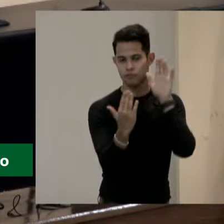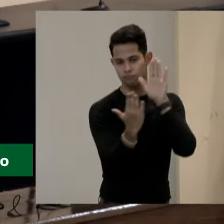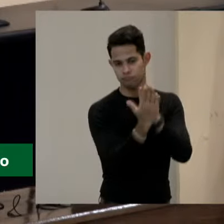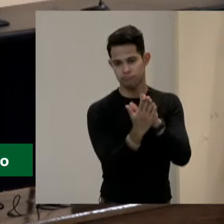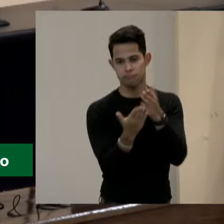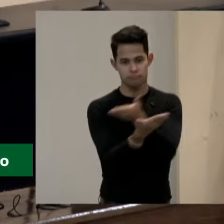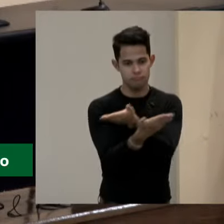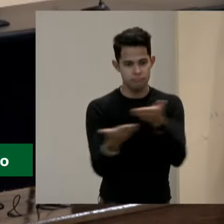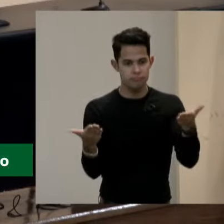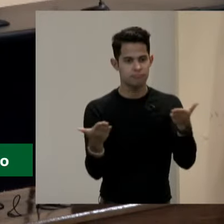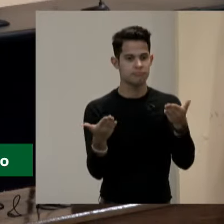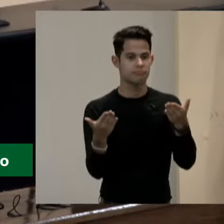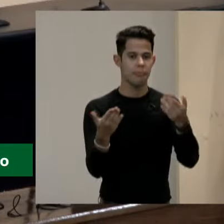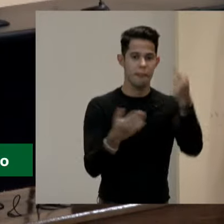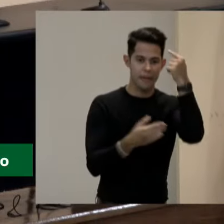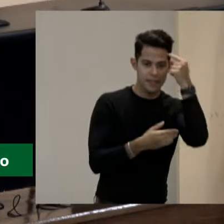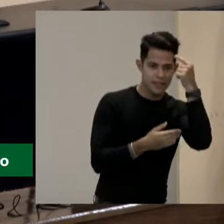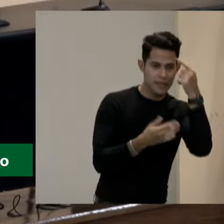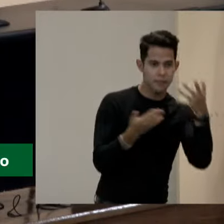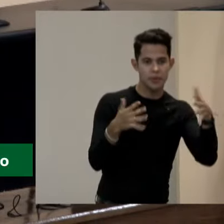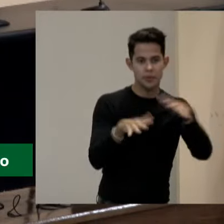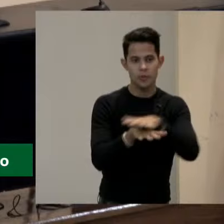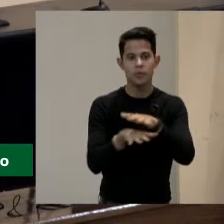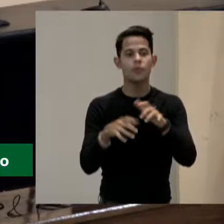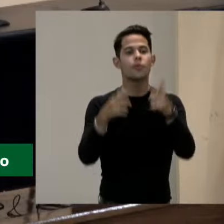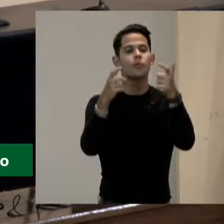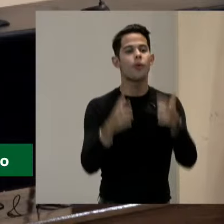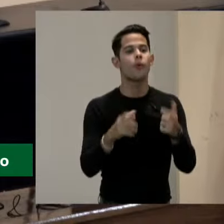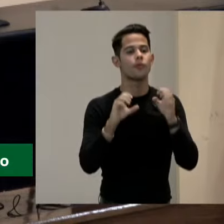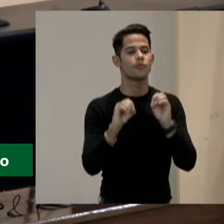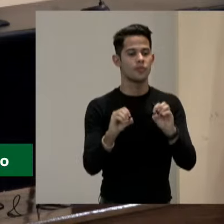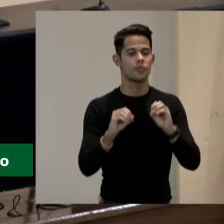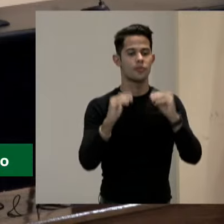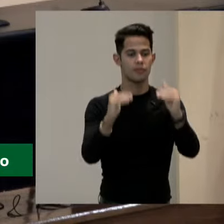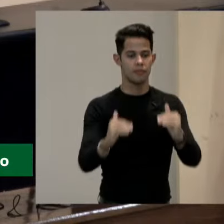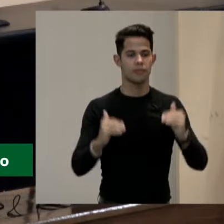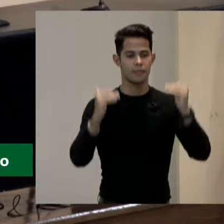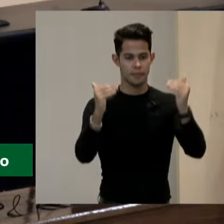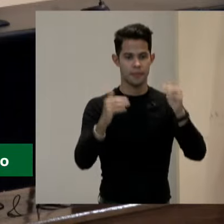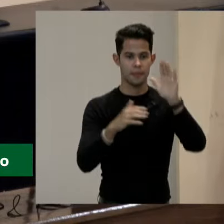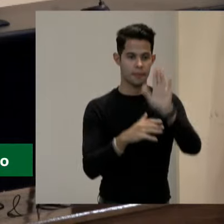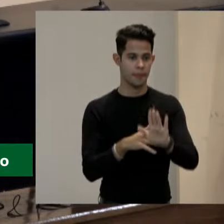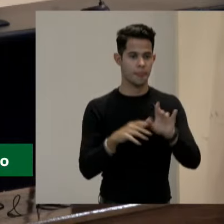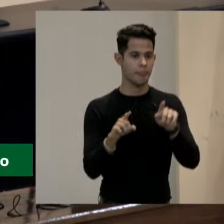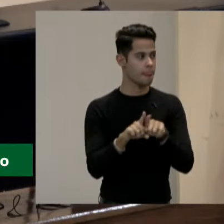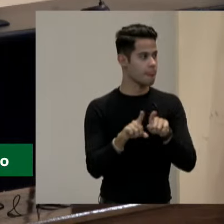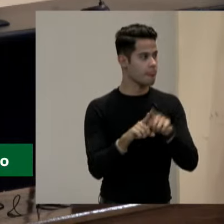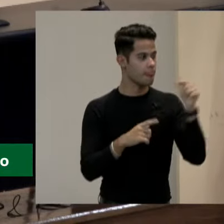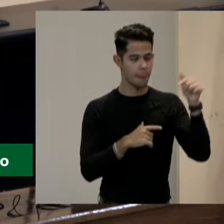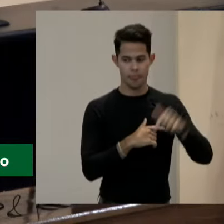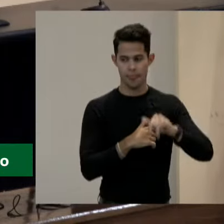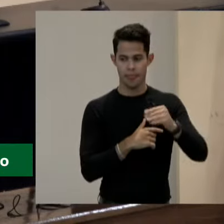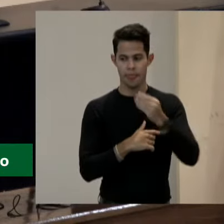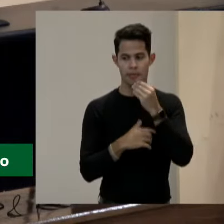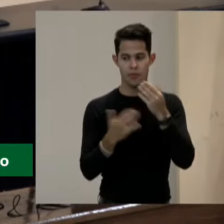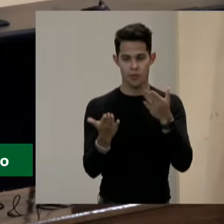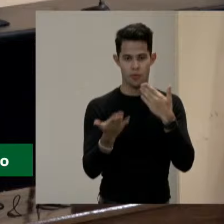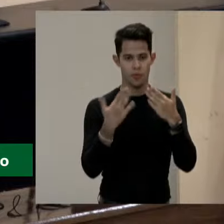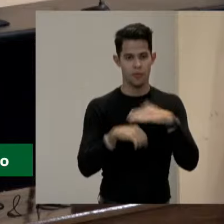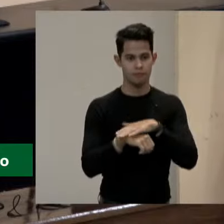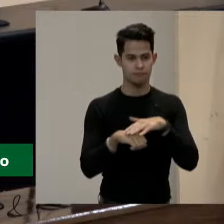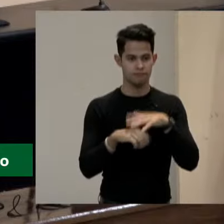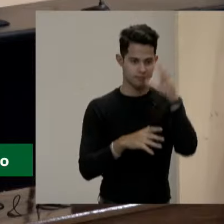nós pensamos sobre inclusão no ensino superior, mas eu tive a oportunidade de conversar com muitos de vocês e aprendi muito. Então